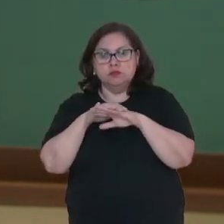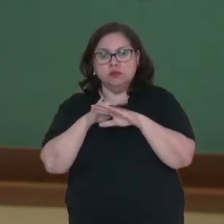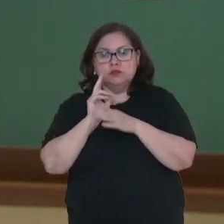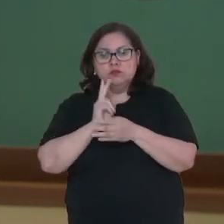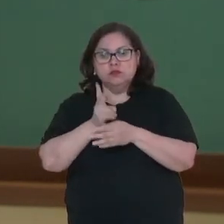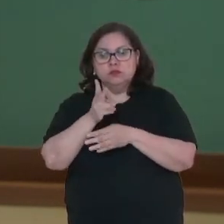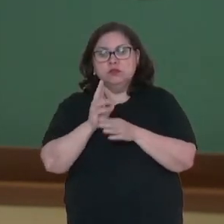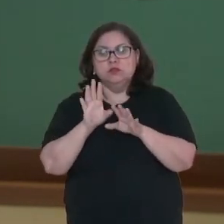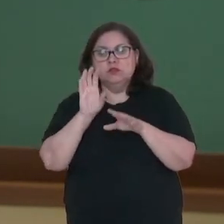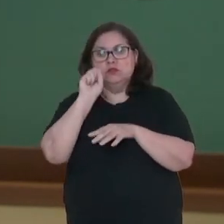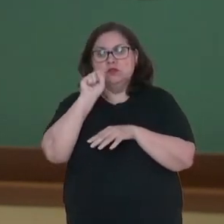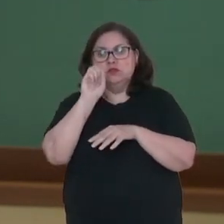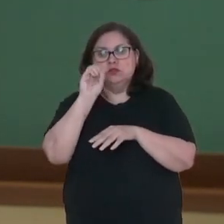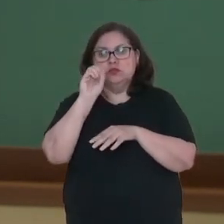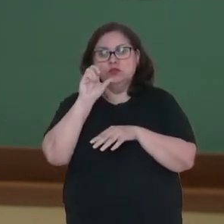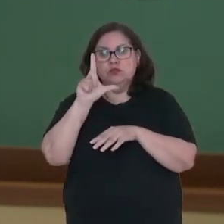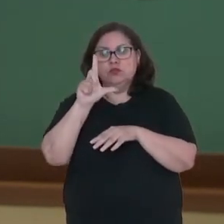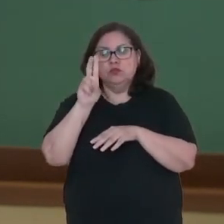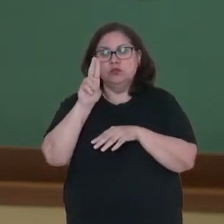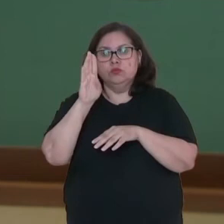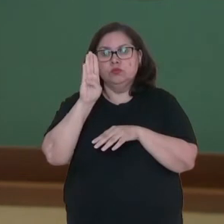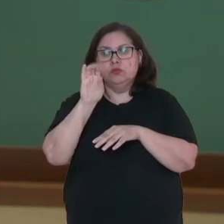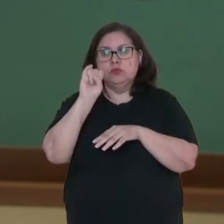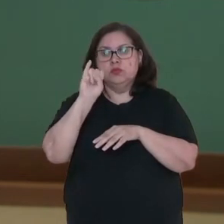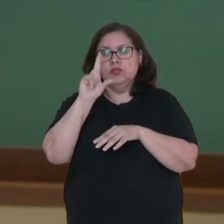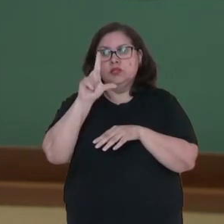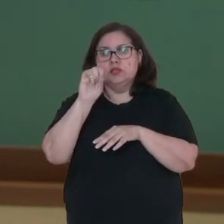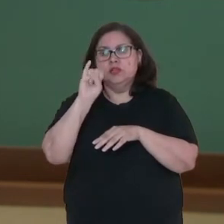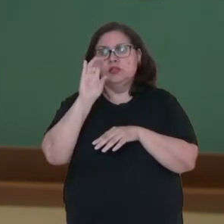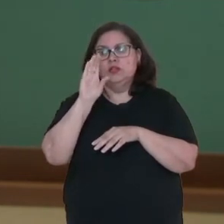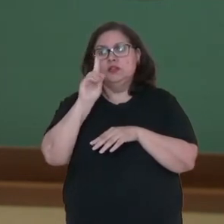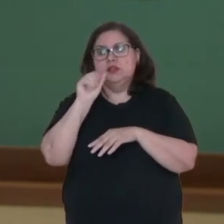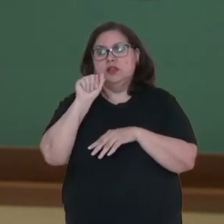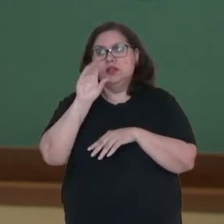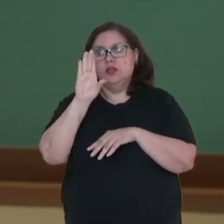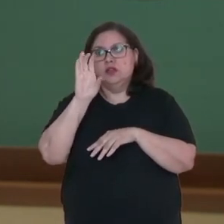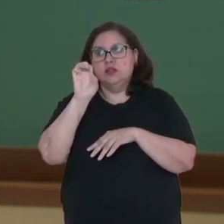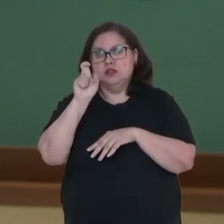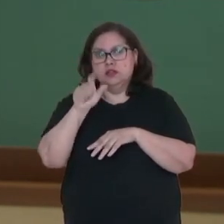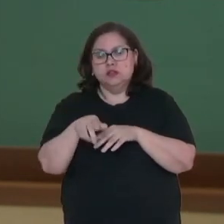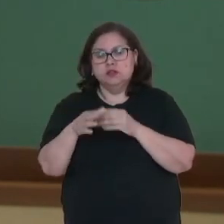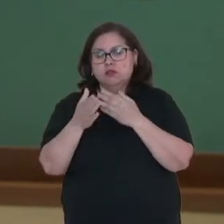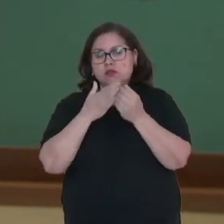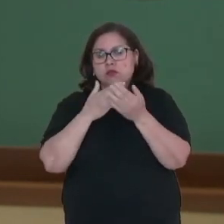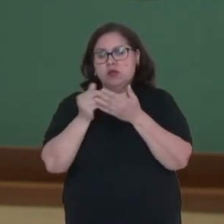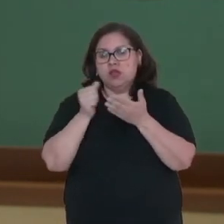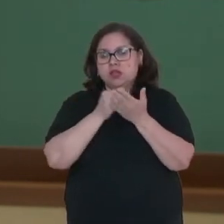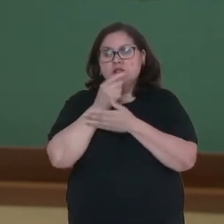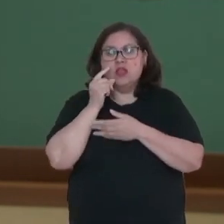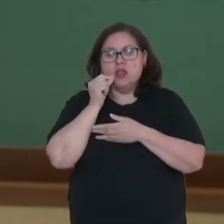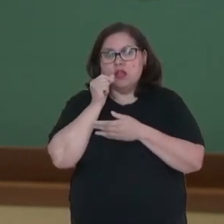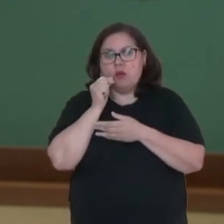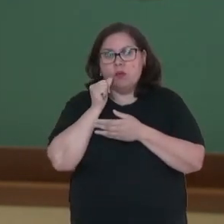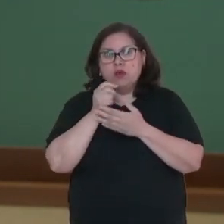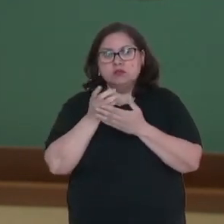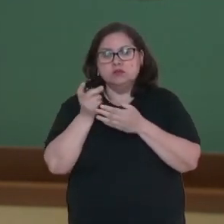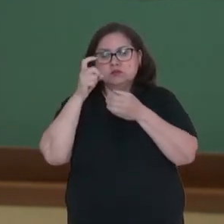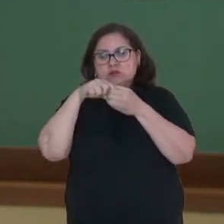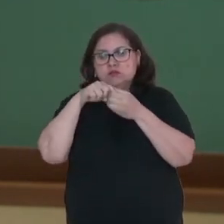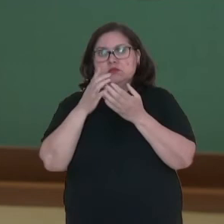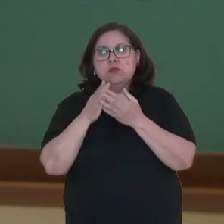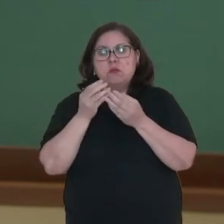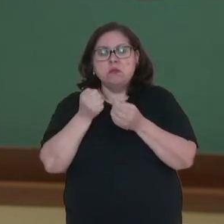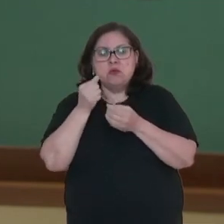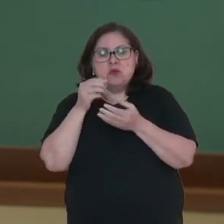constante de solubilidade. Em qualquer solução aquosa saturada de sal ou base, composto iônico, pouco